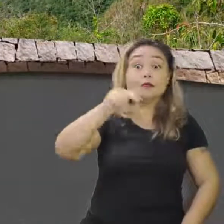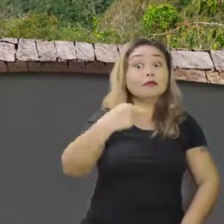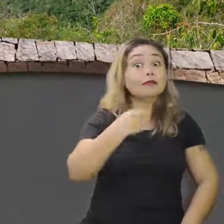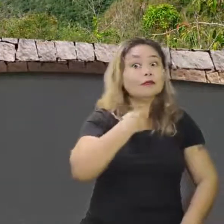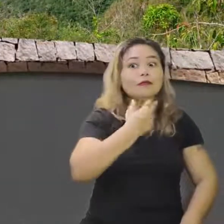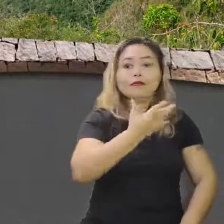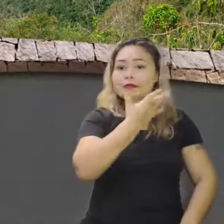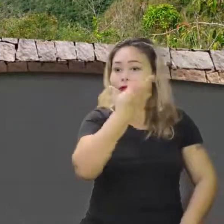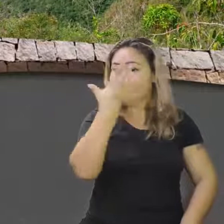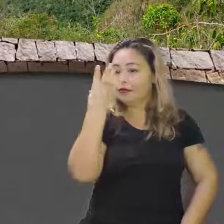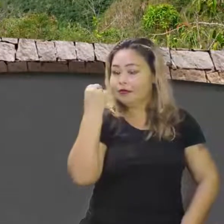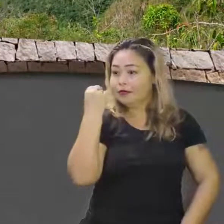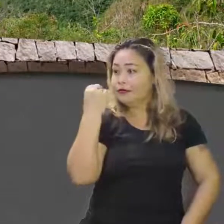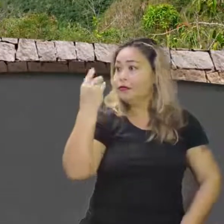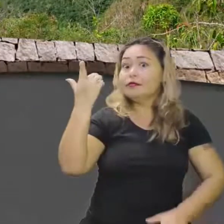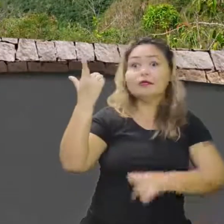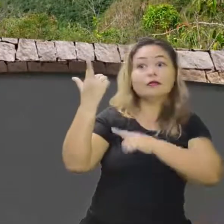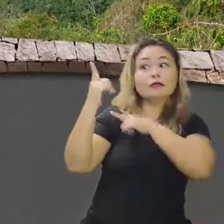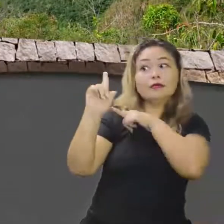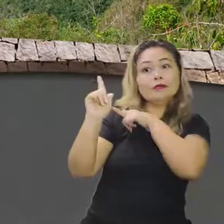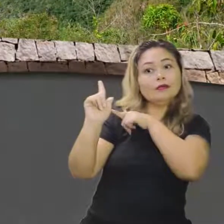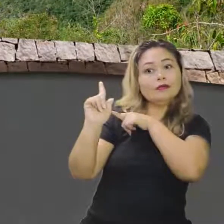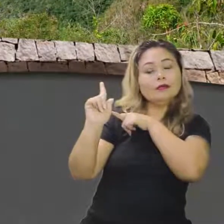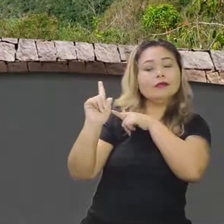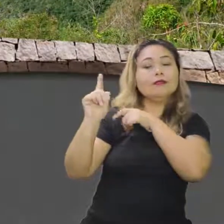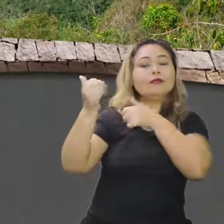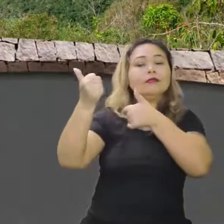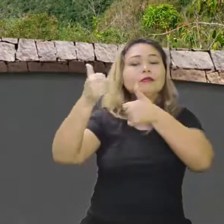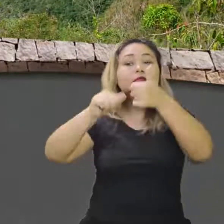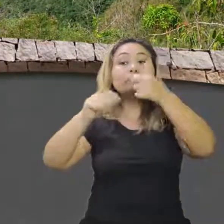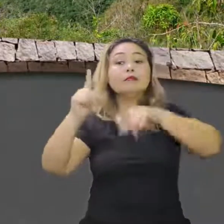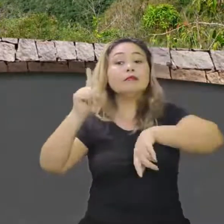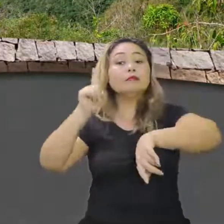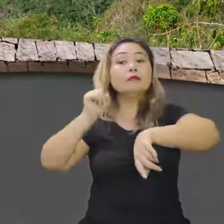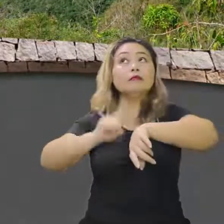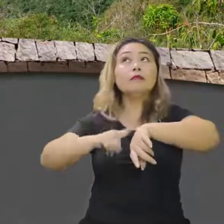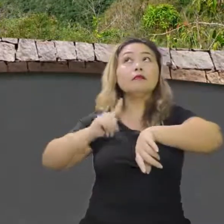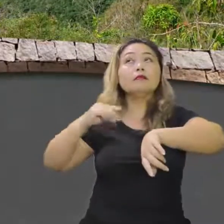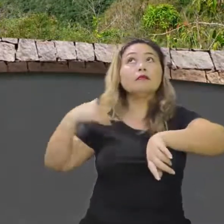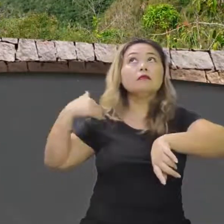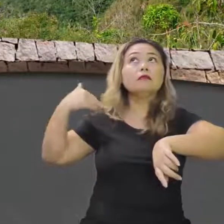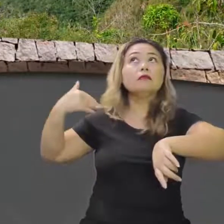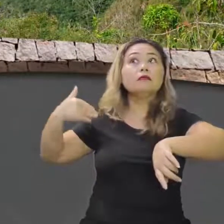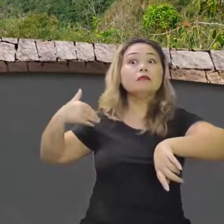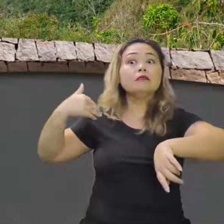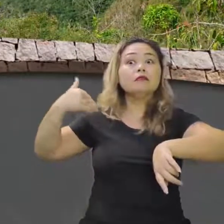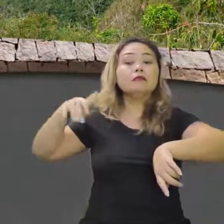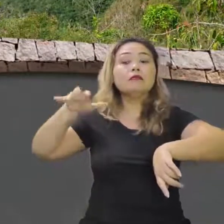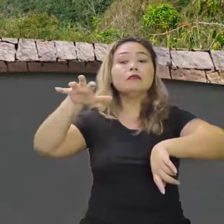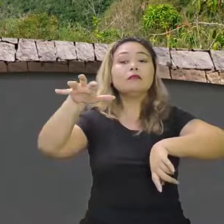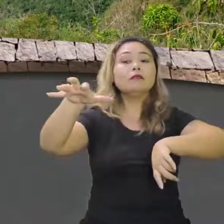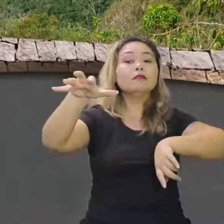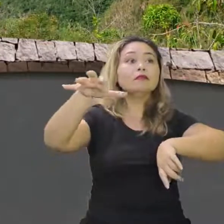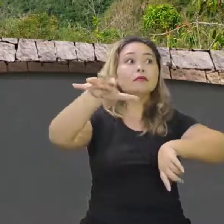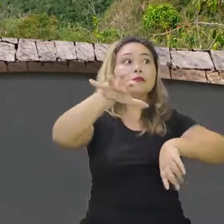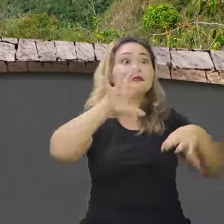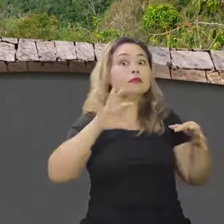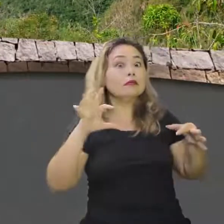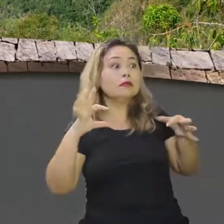que a geografia analisa o tempo e o